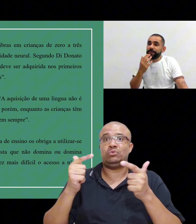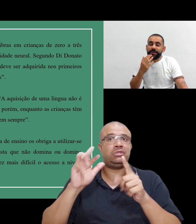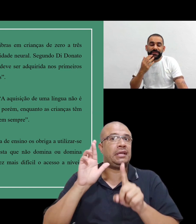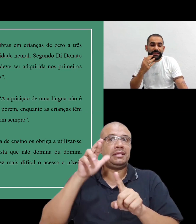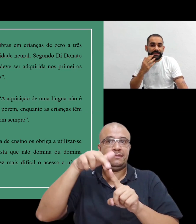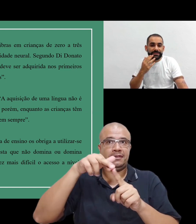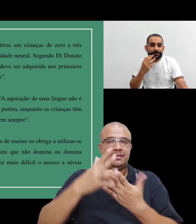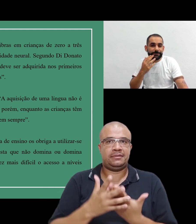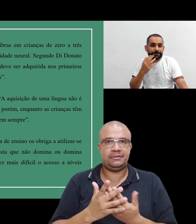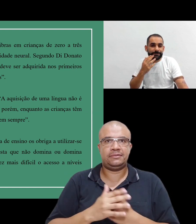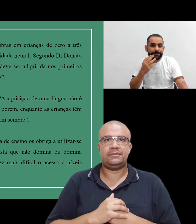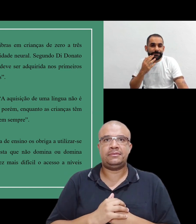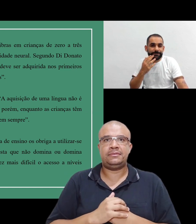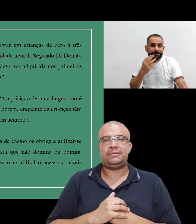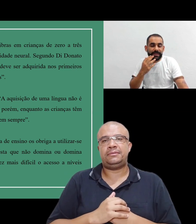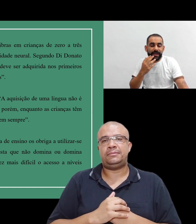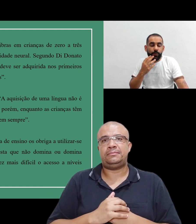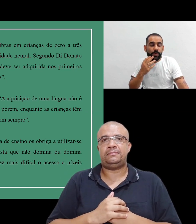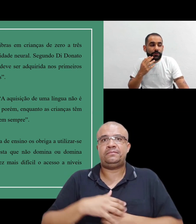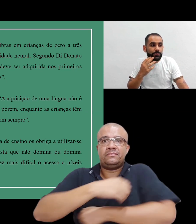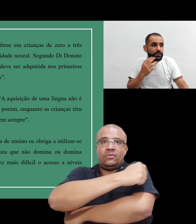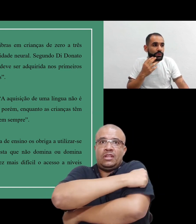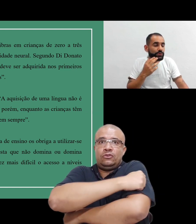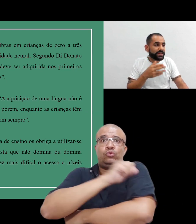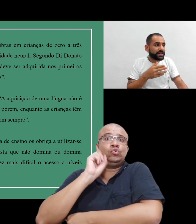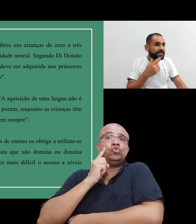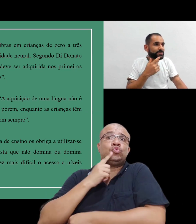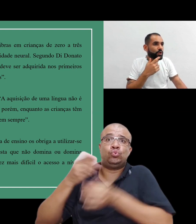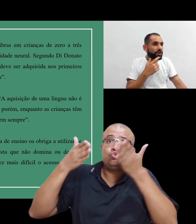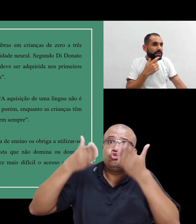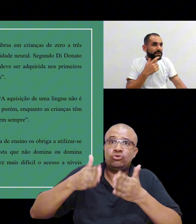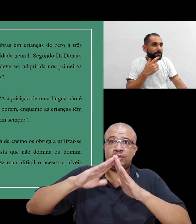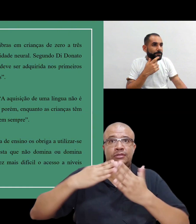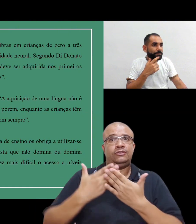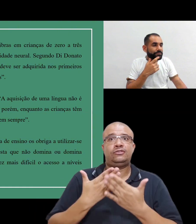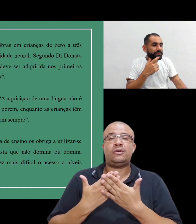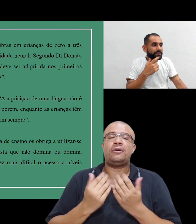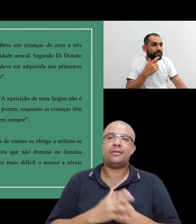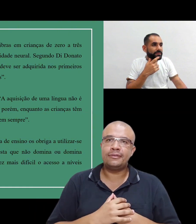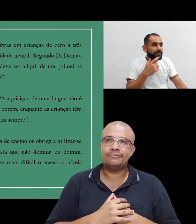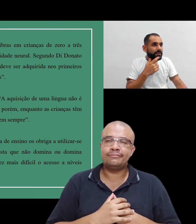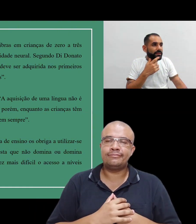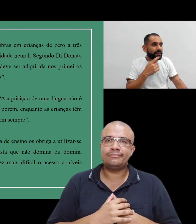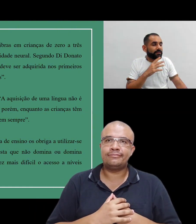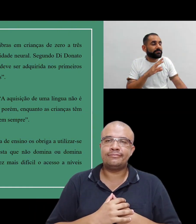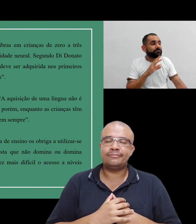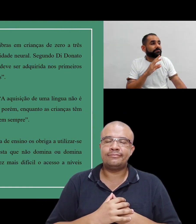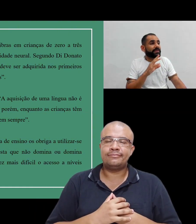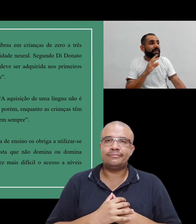Não tenho referência. Um aluno surdo chega na escola,